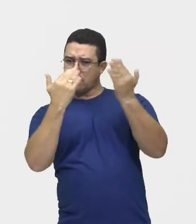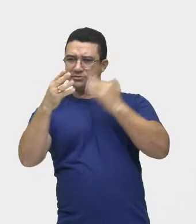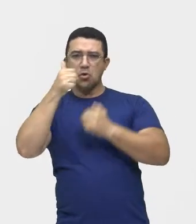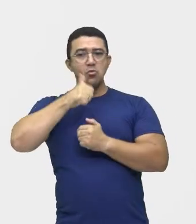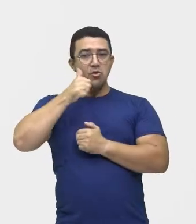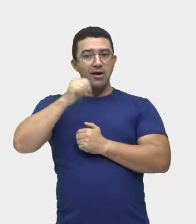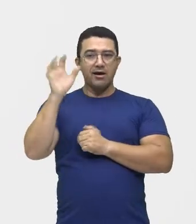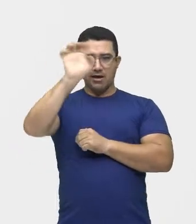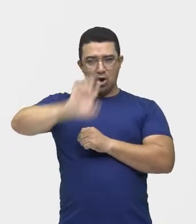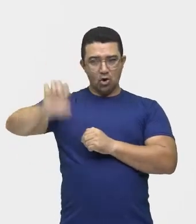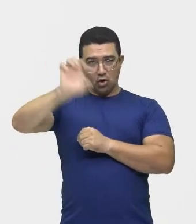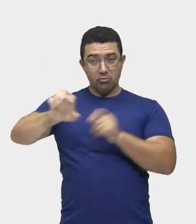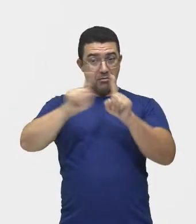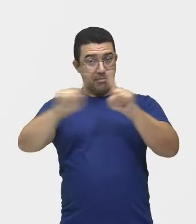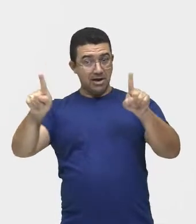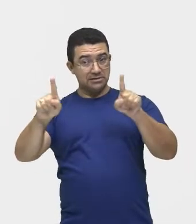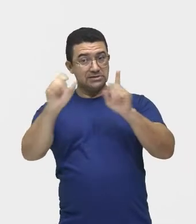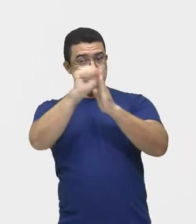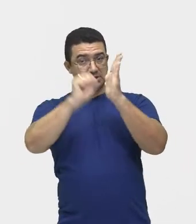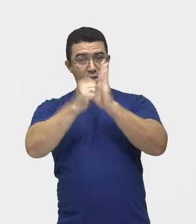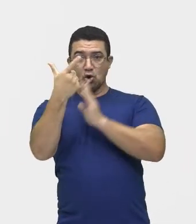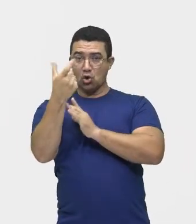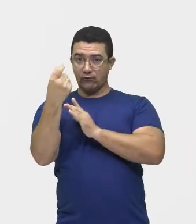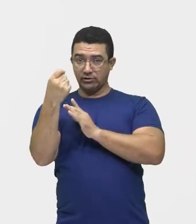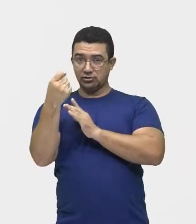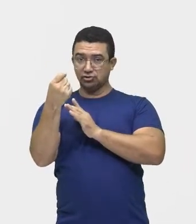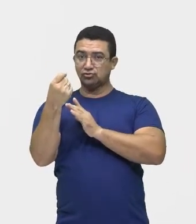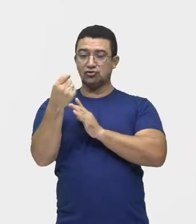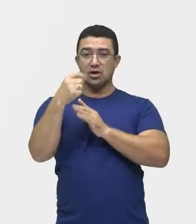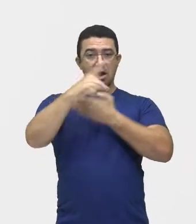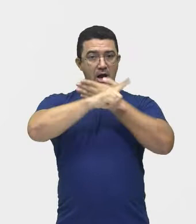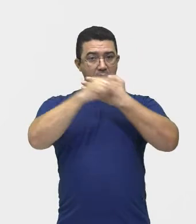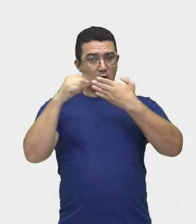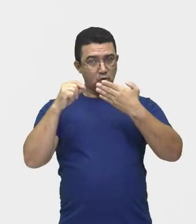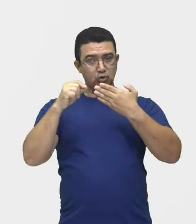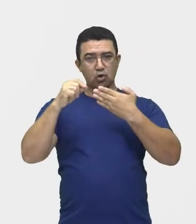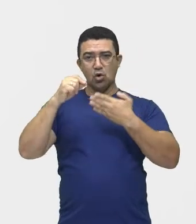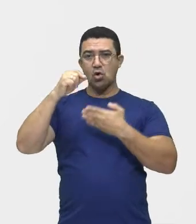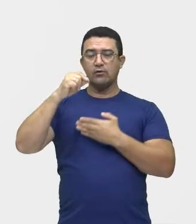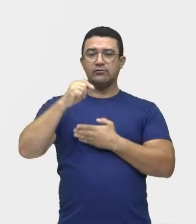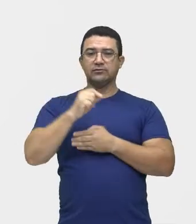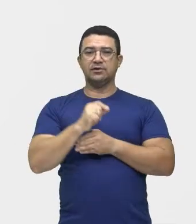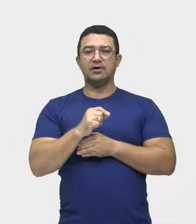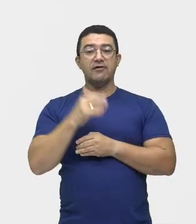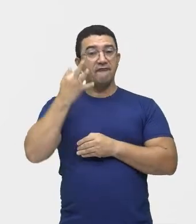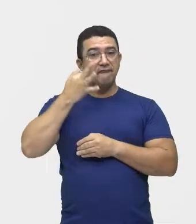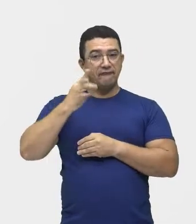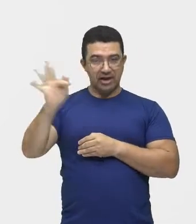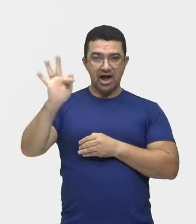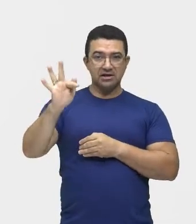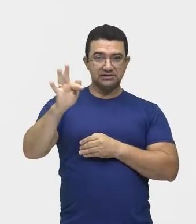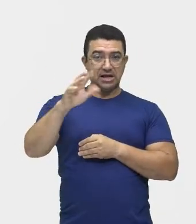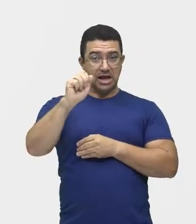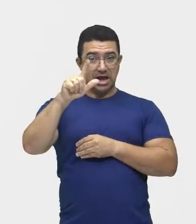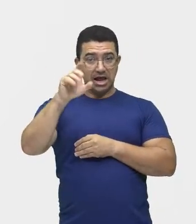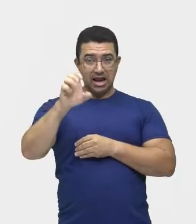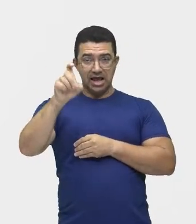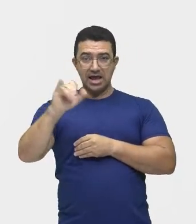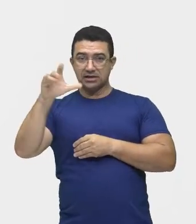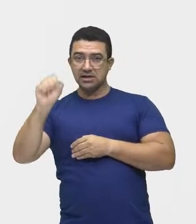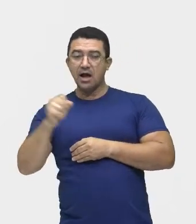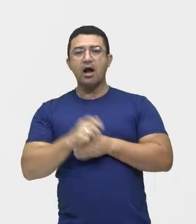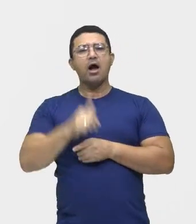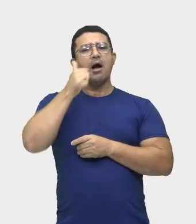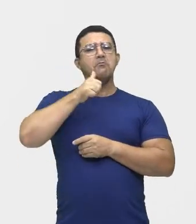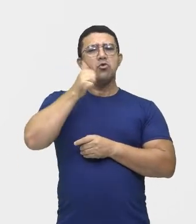Já no século XX, o autor francês Alex Tocqueville notaria que as mulheres da América